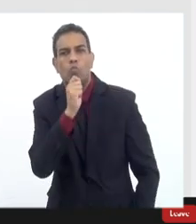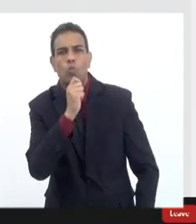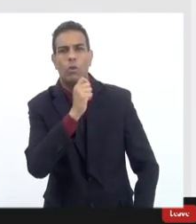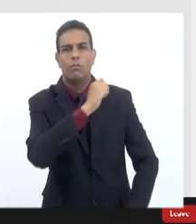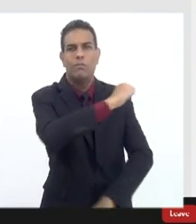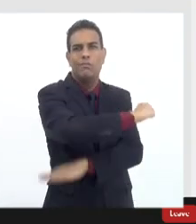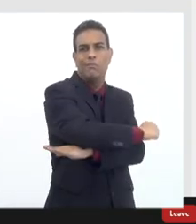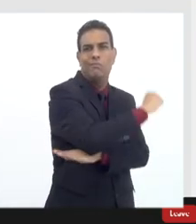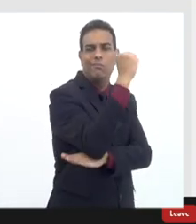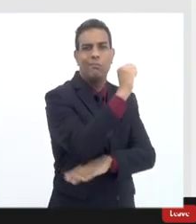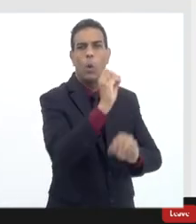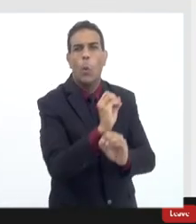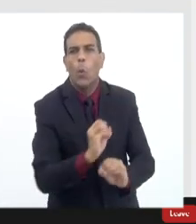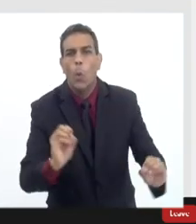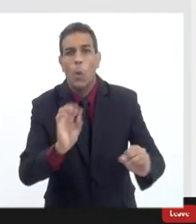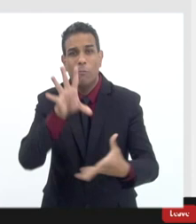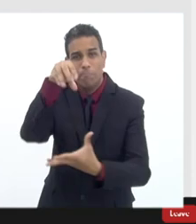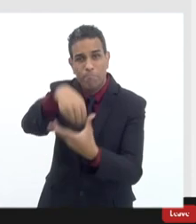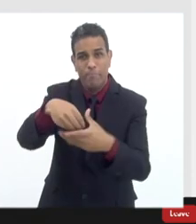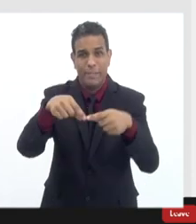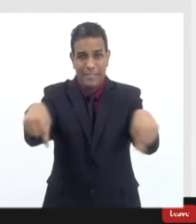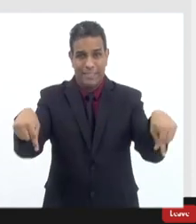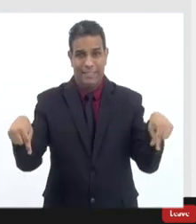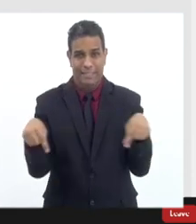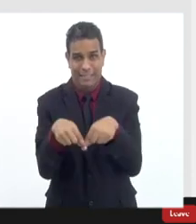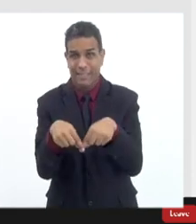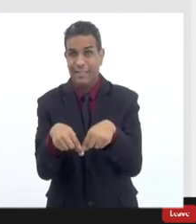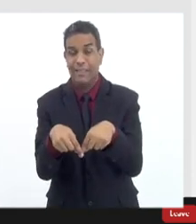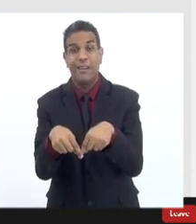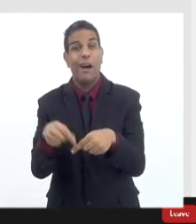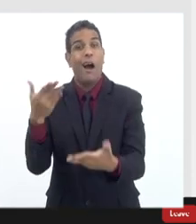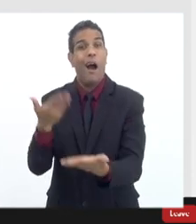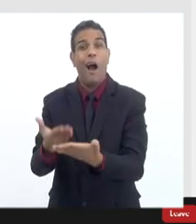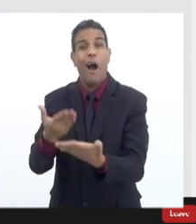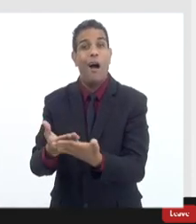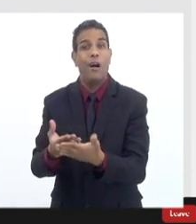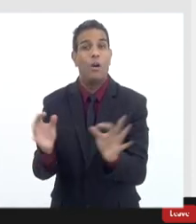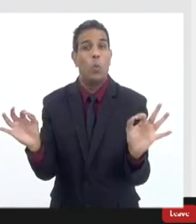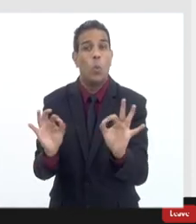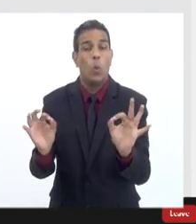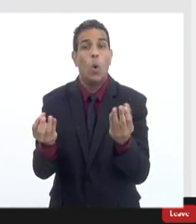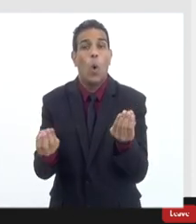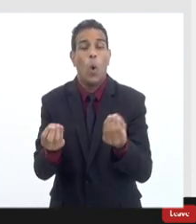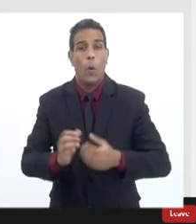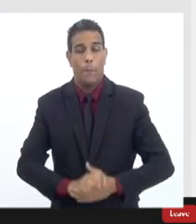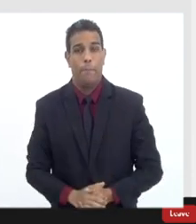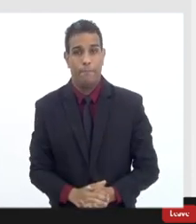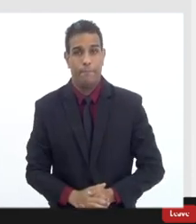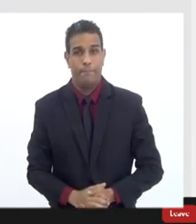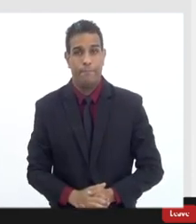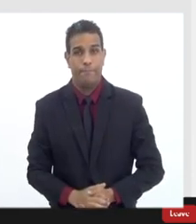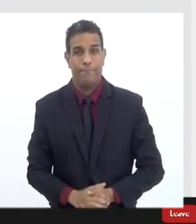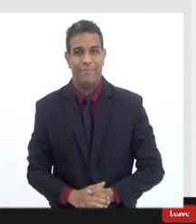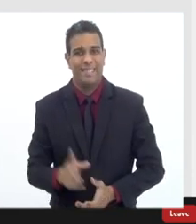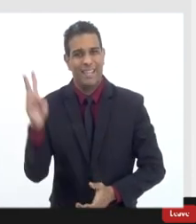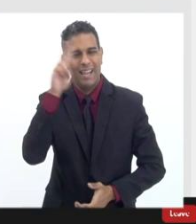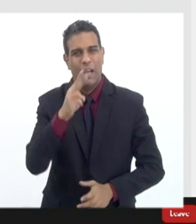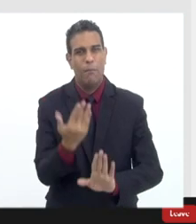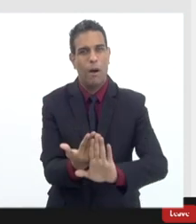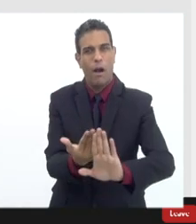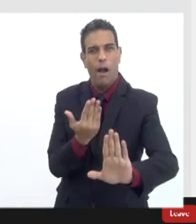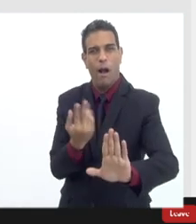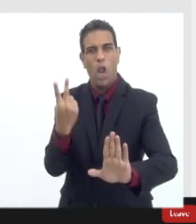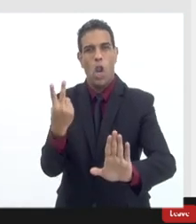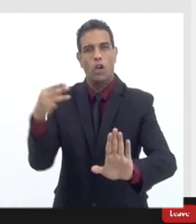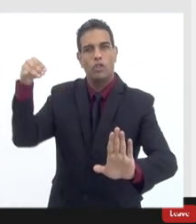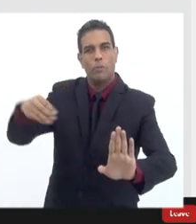janelas. A gente viu que na maior parte das salas de aula não se estava adotando o critério de 2 metros de distanciamento,